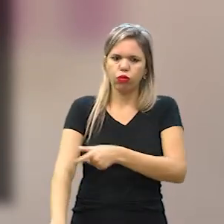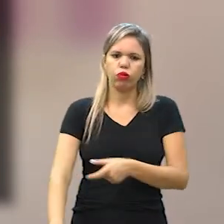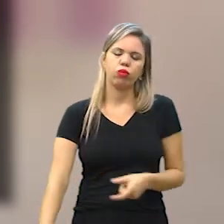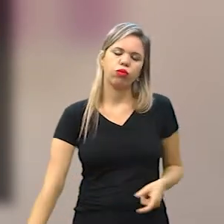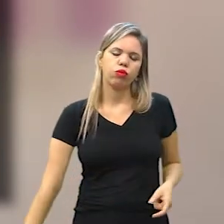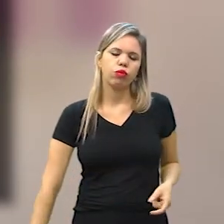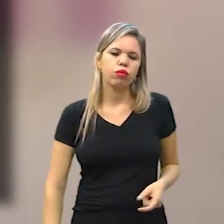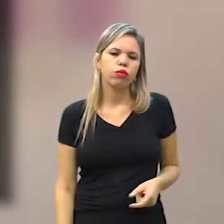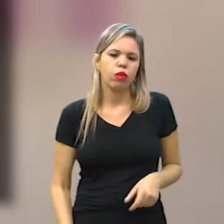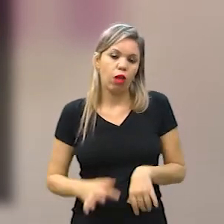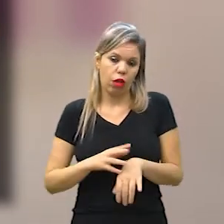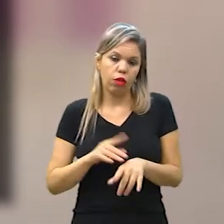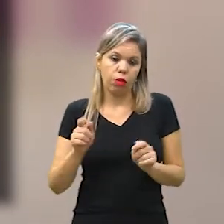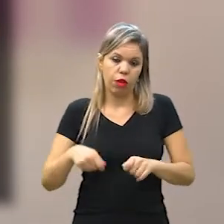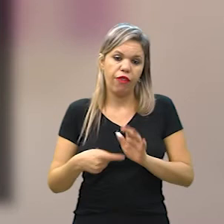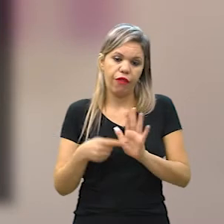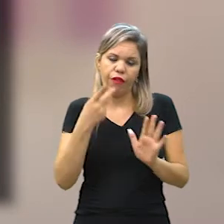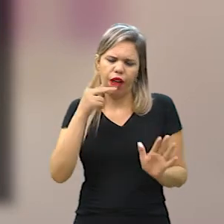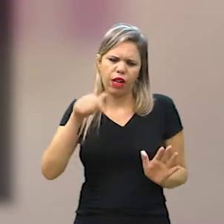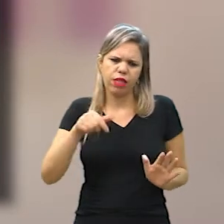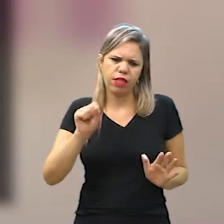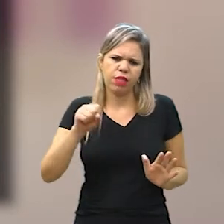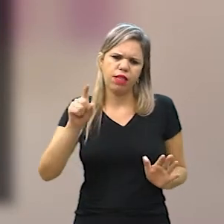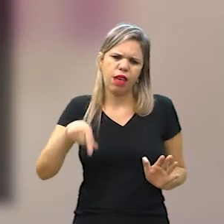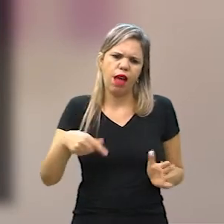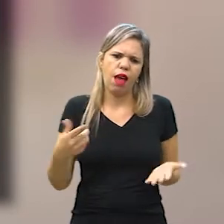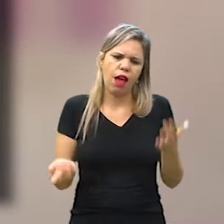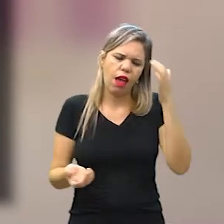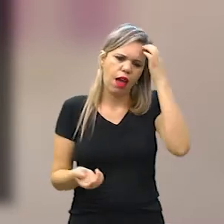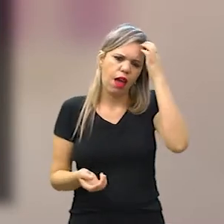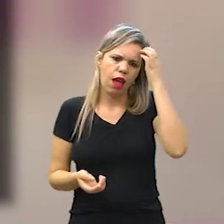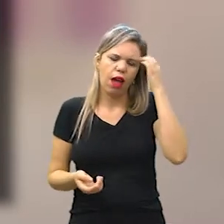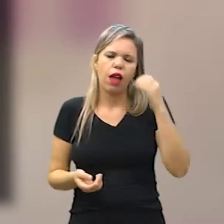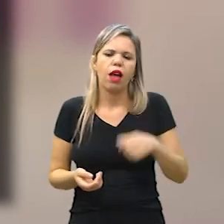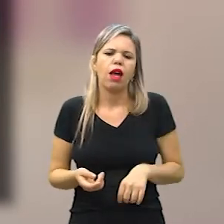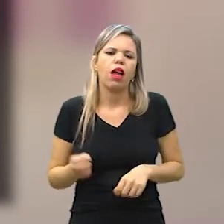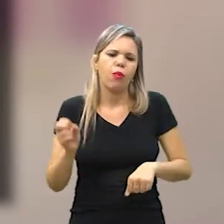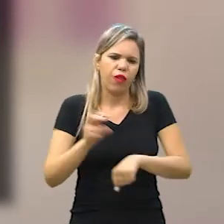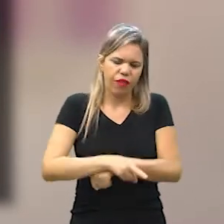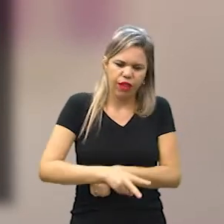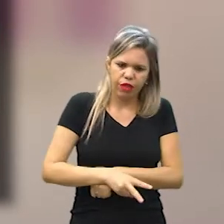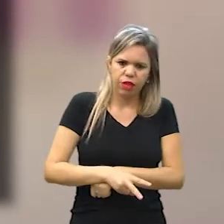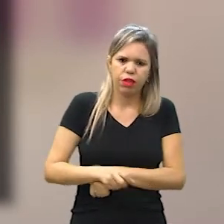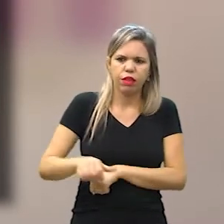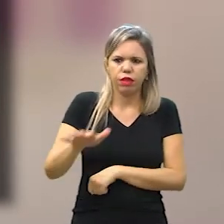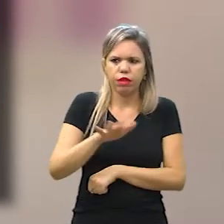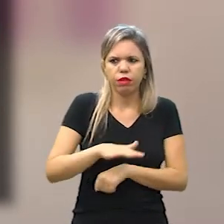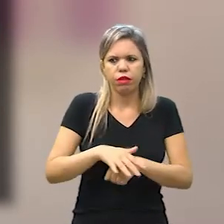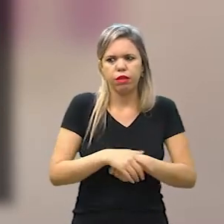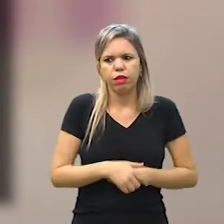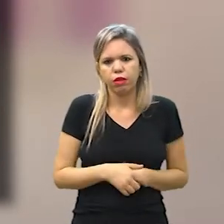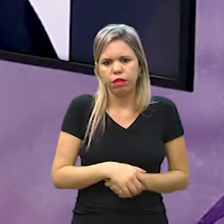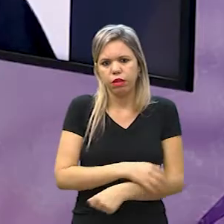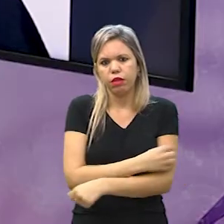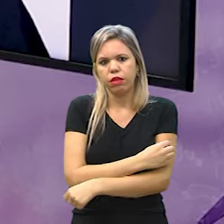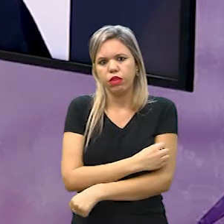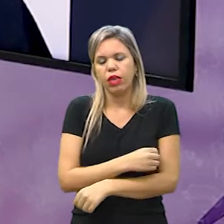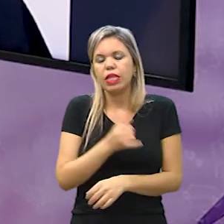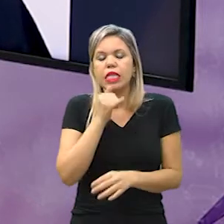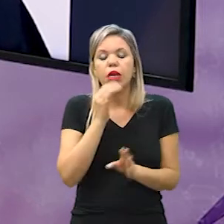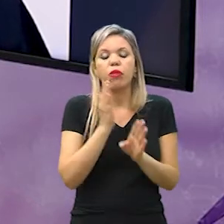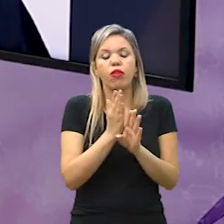as petequias. Isso já fala a favor de uma infecção generalizada.